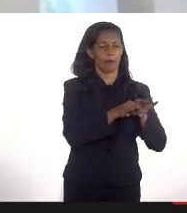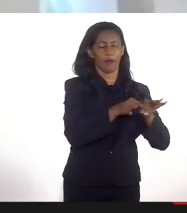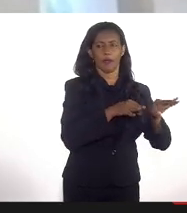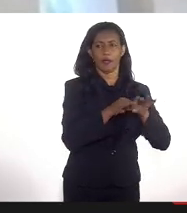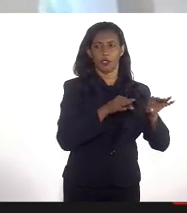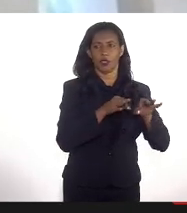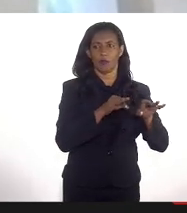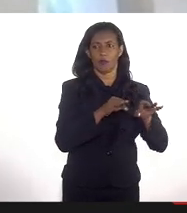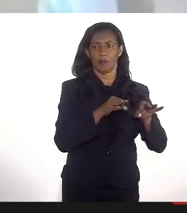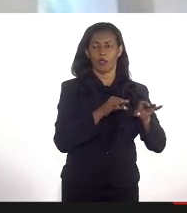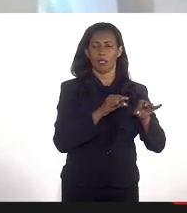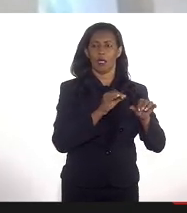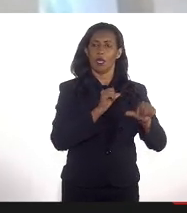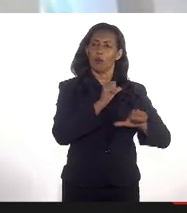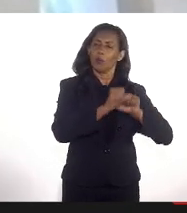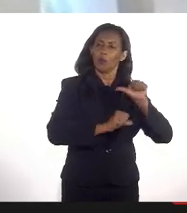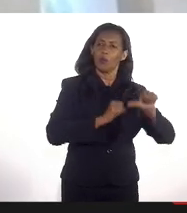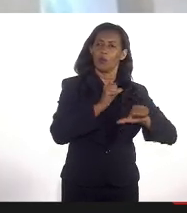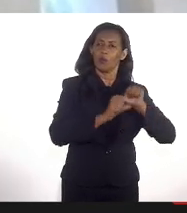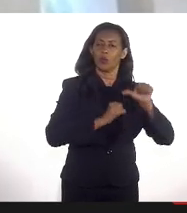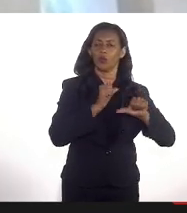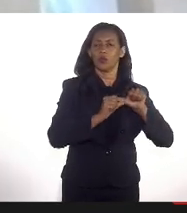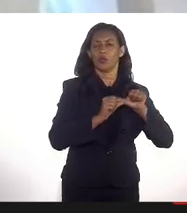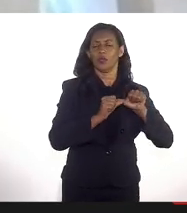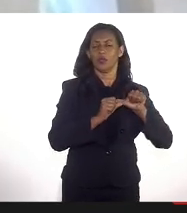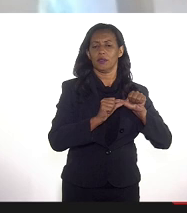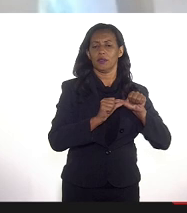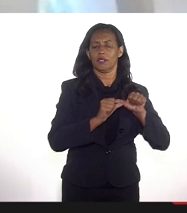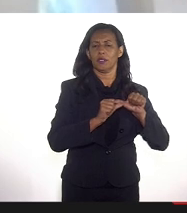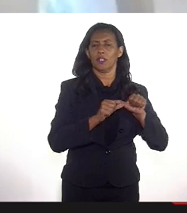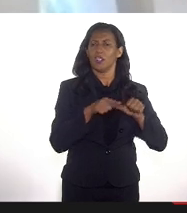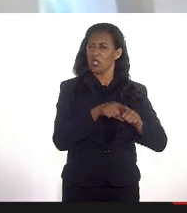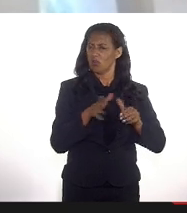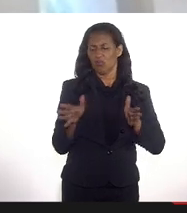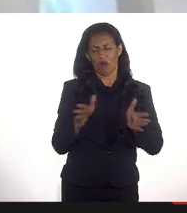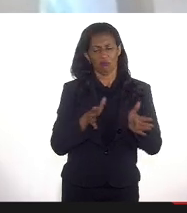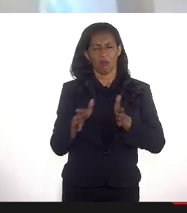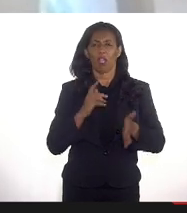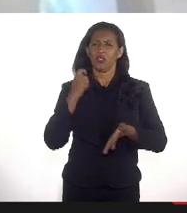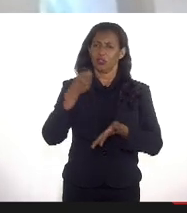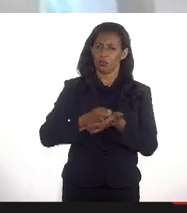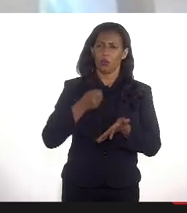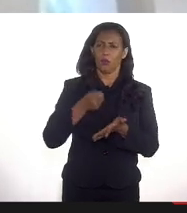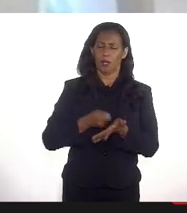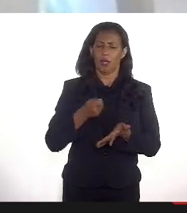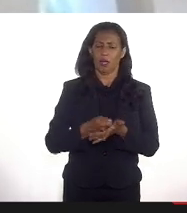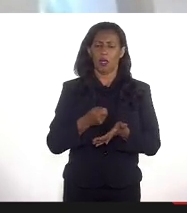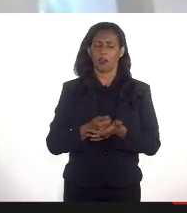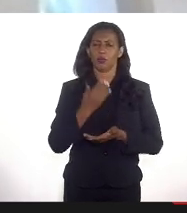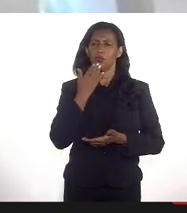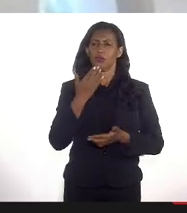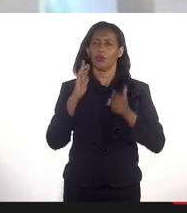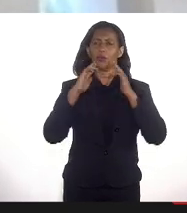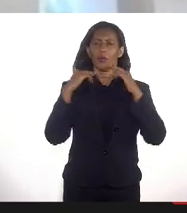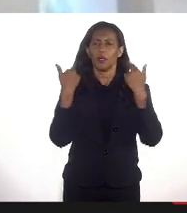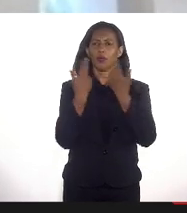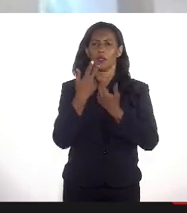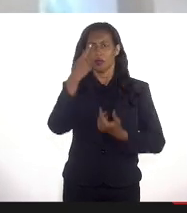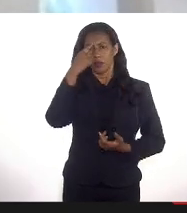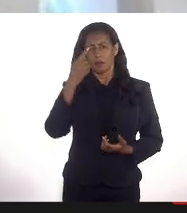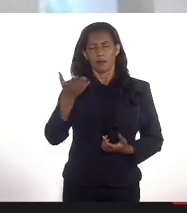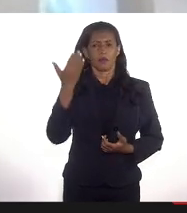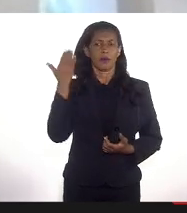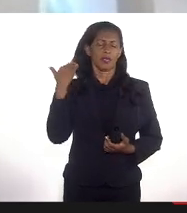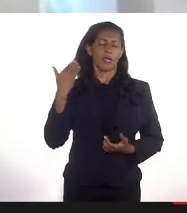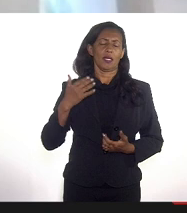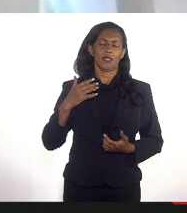da alteração da nomenclatura. Ponto. Isso está em tramitação. A gente tem cobrado e tive uma reunião semana passada. A gente acredita que isso